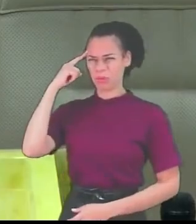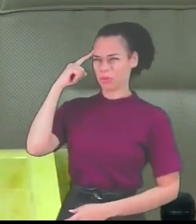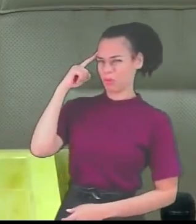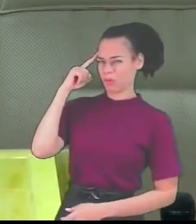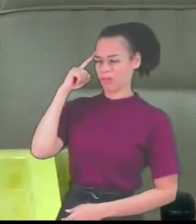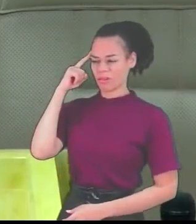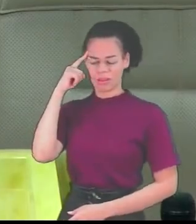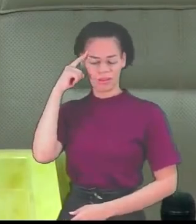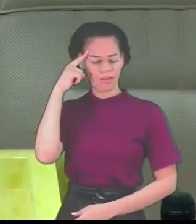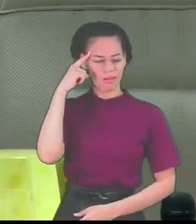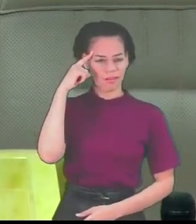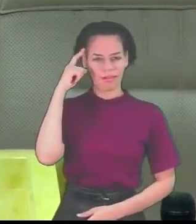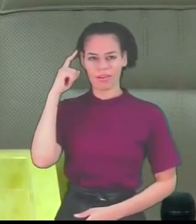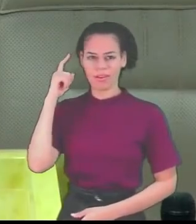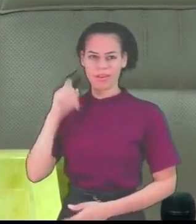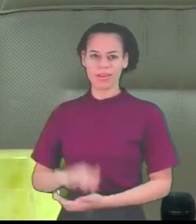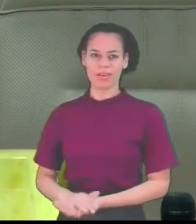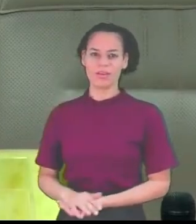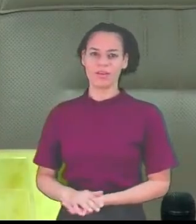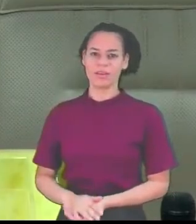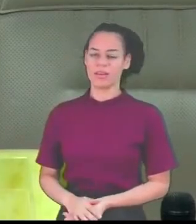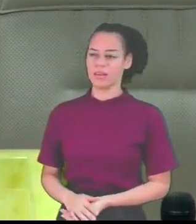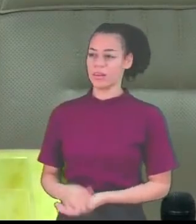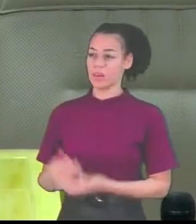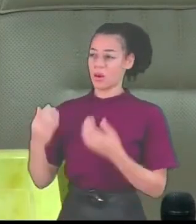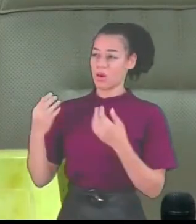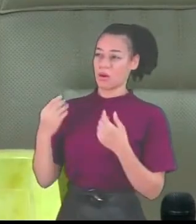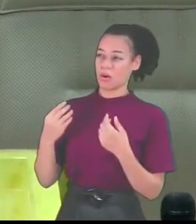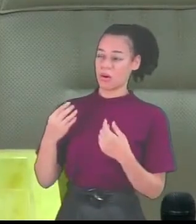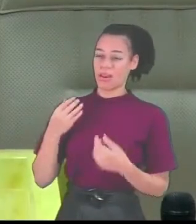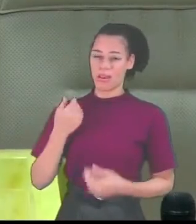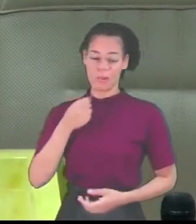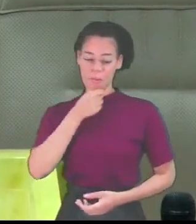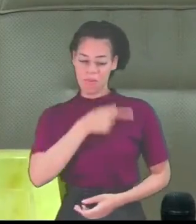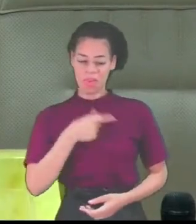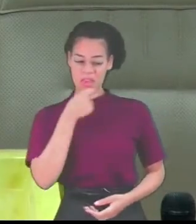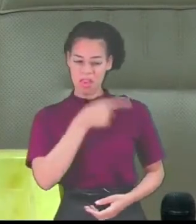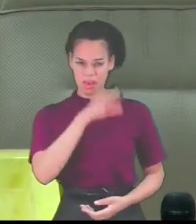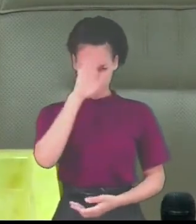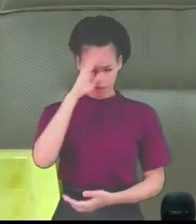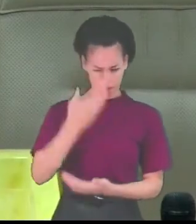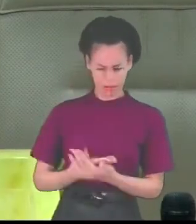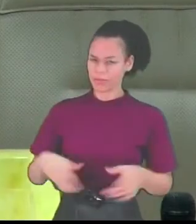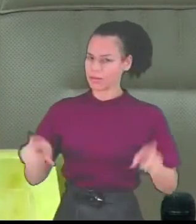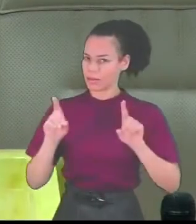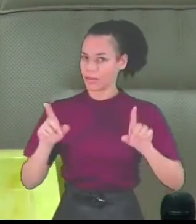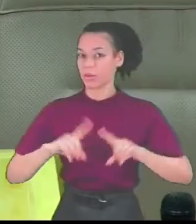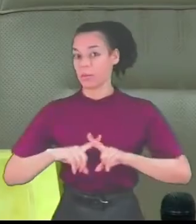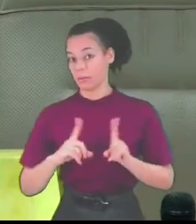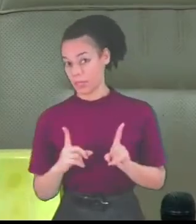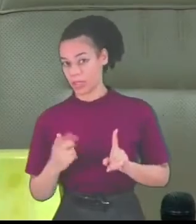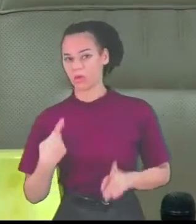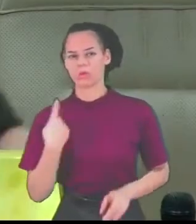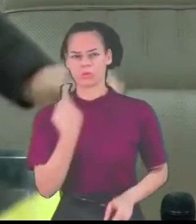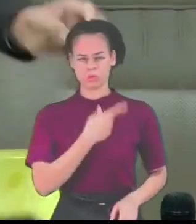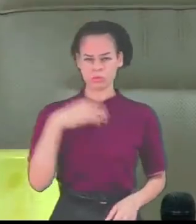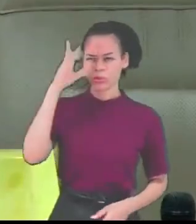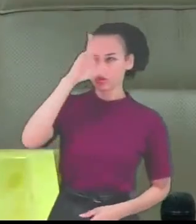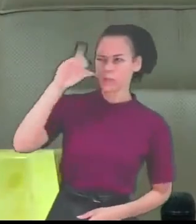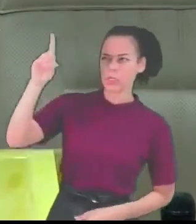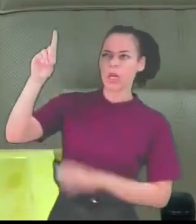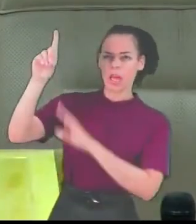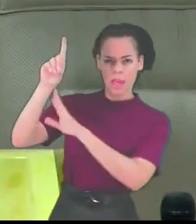gracejos tira um Pilares não acreditam mas o nosso Deus é o Deus